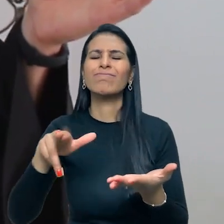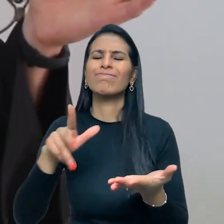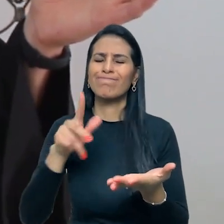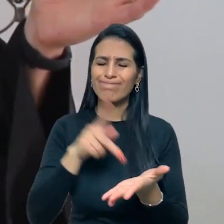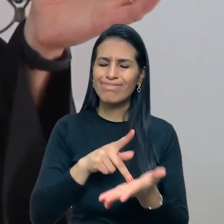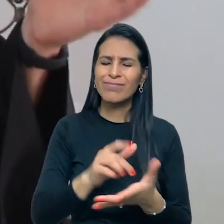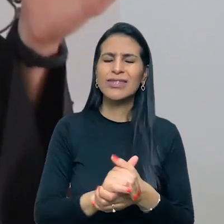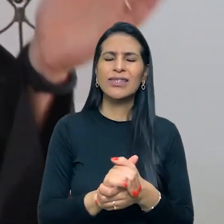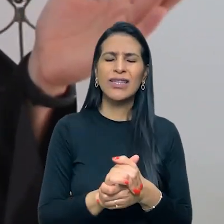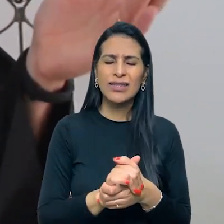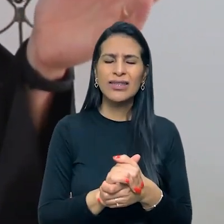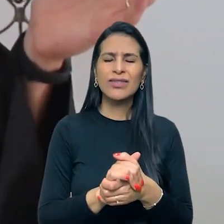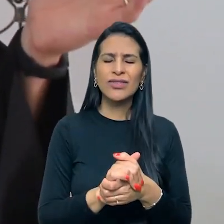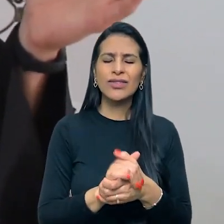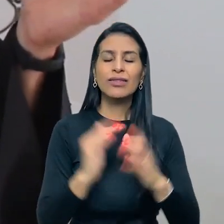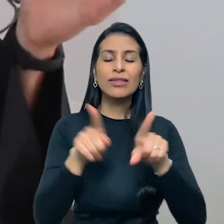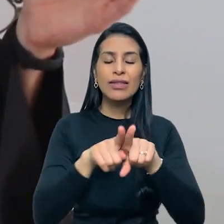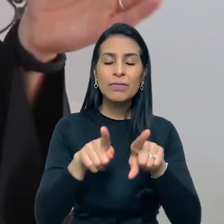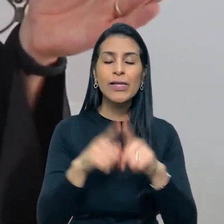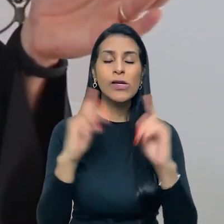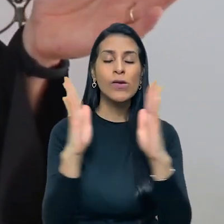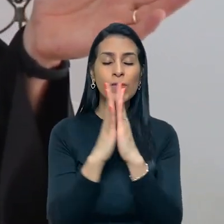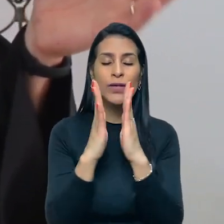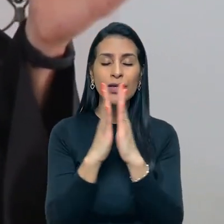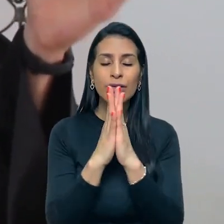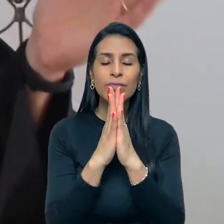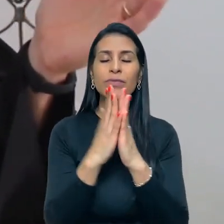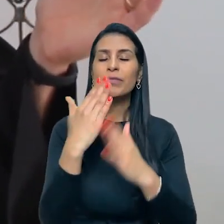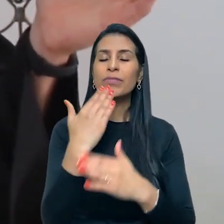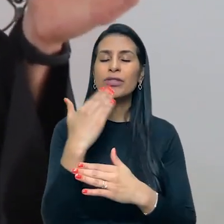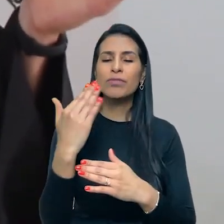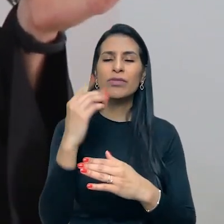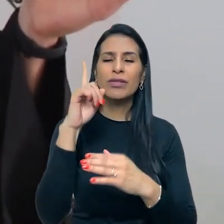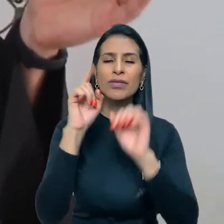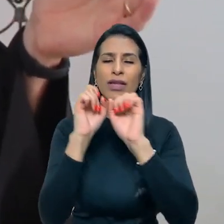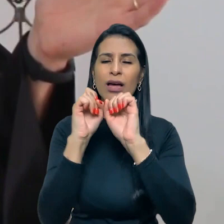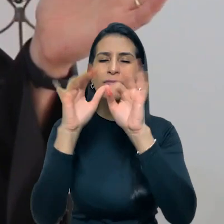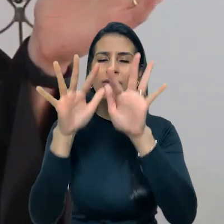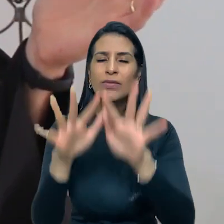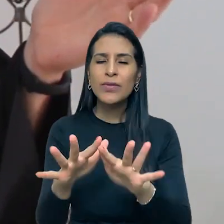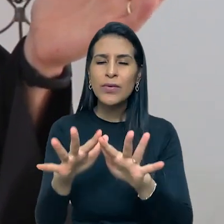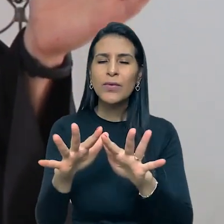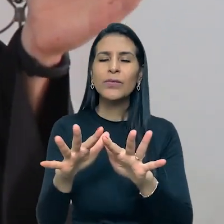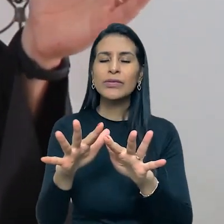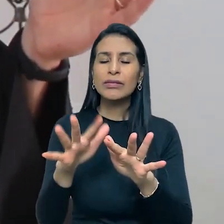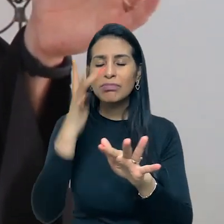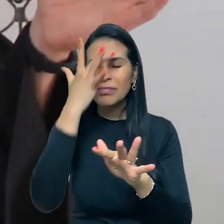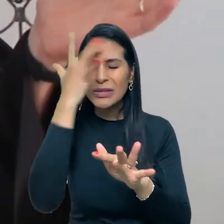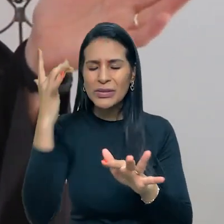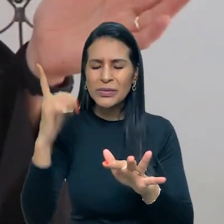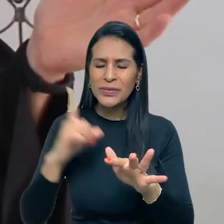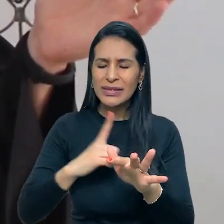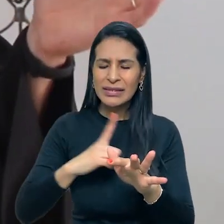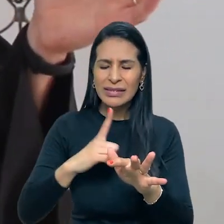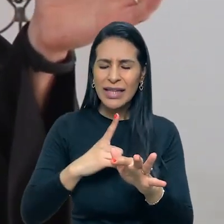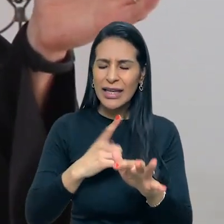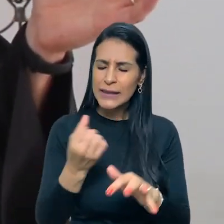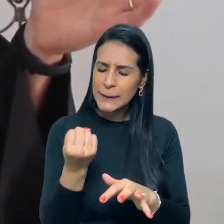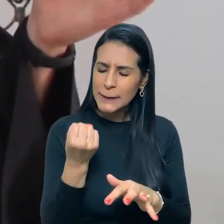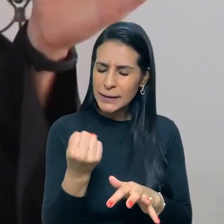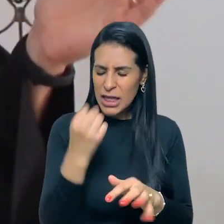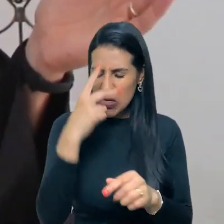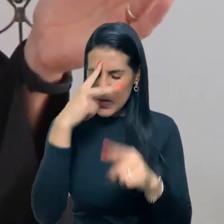formas. Rogamos pelas pessoas presas em prisões de avareza e